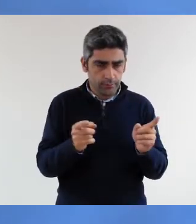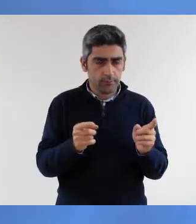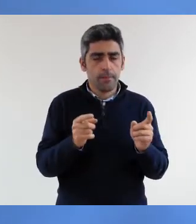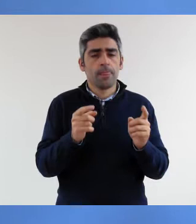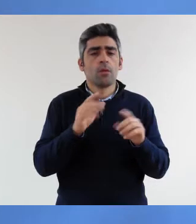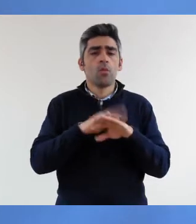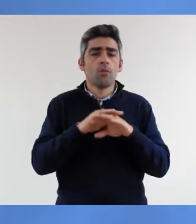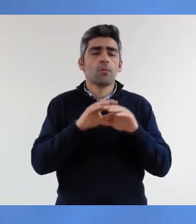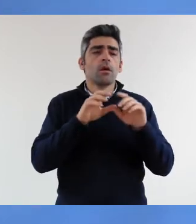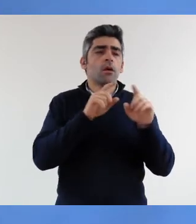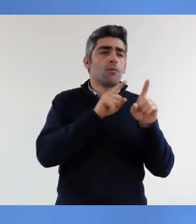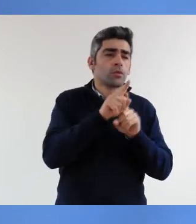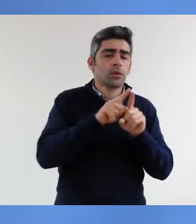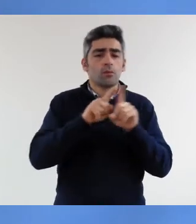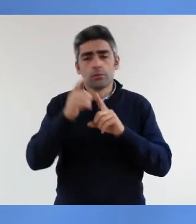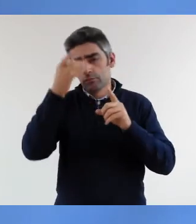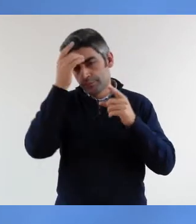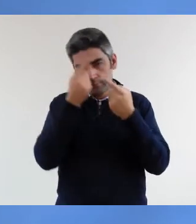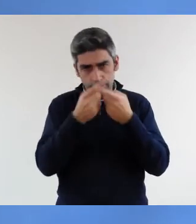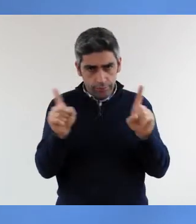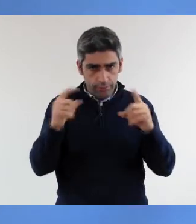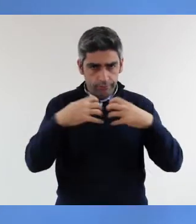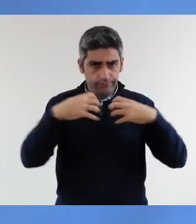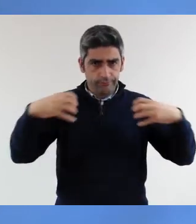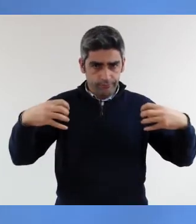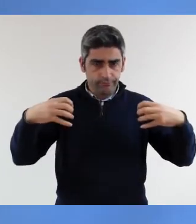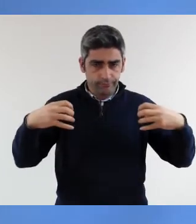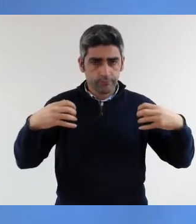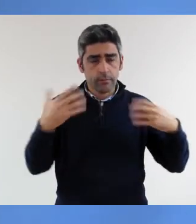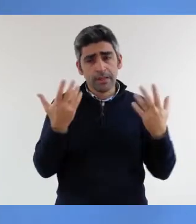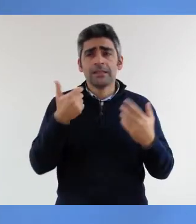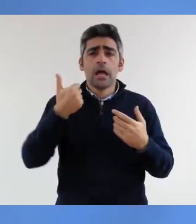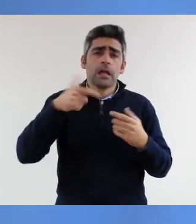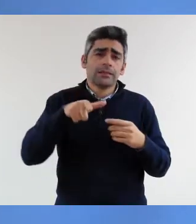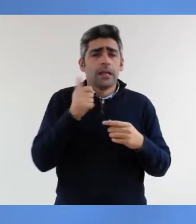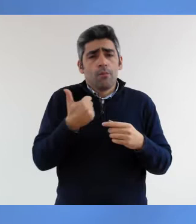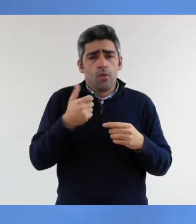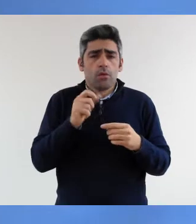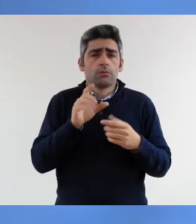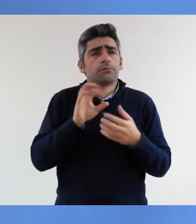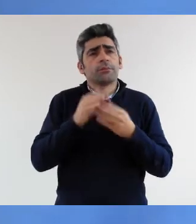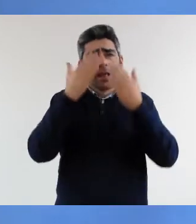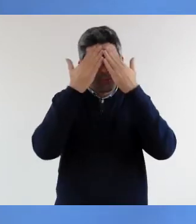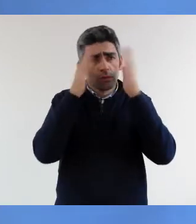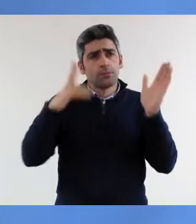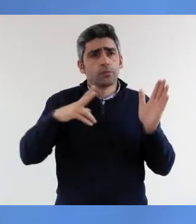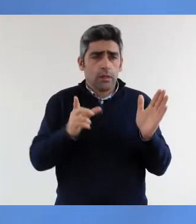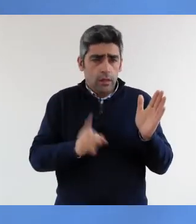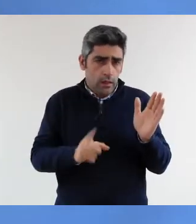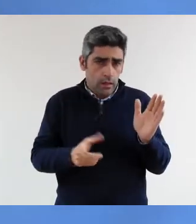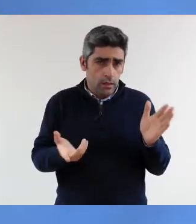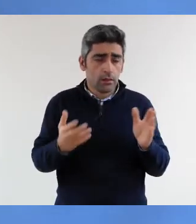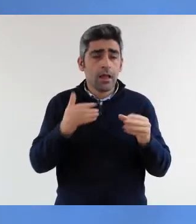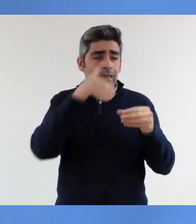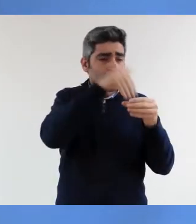e que são corporizadas por hemisférios político diferente e mesmo o porte o que é salutar para a democracia